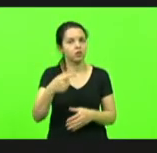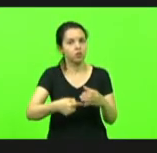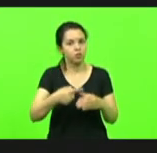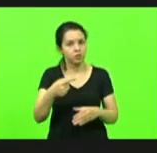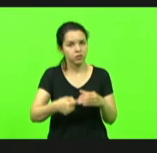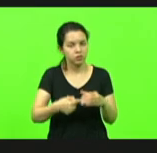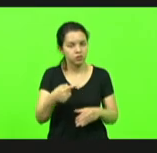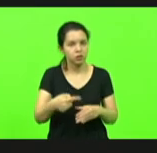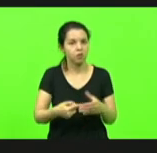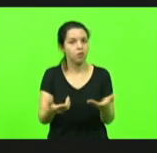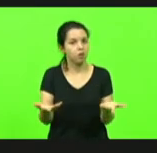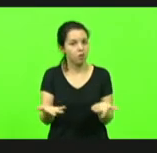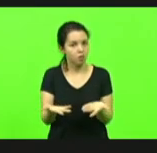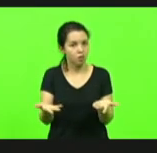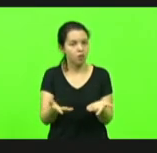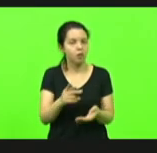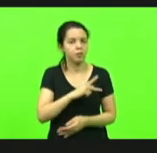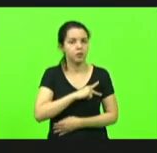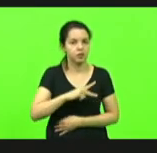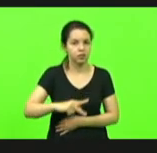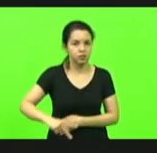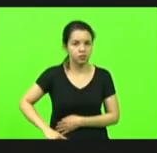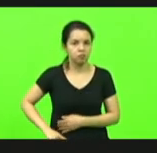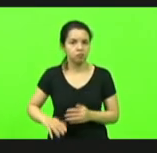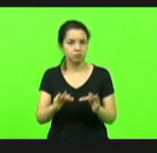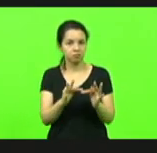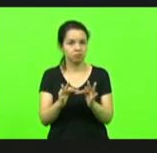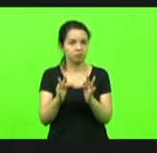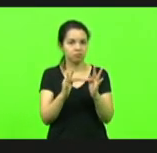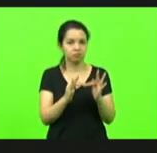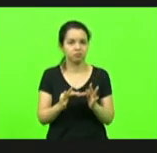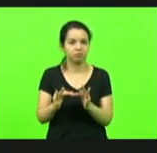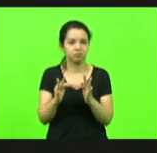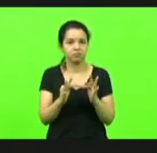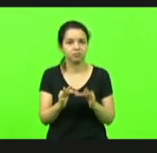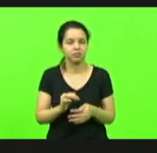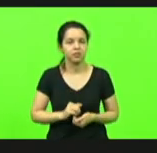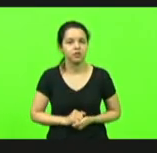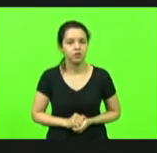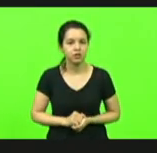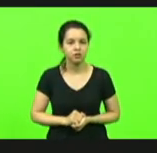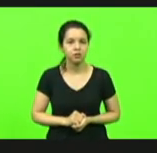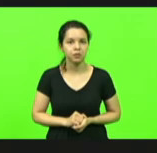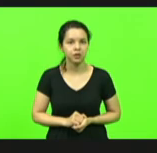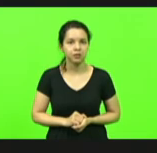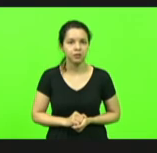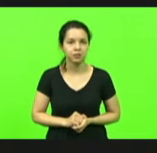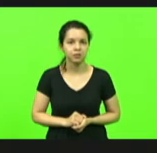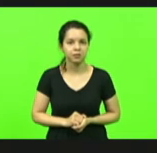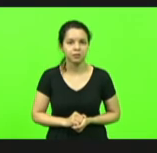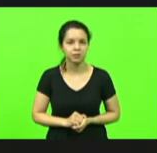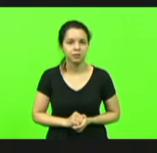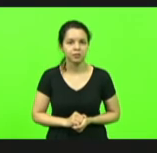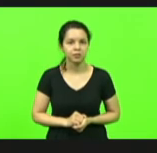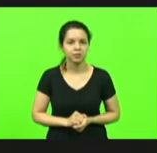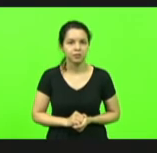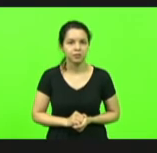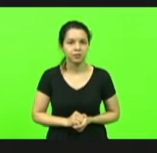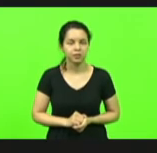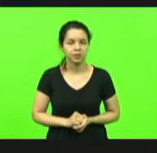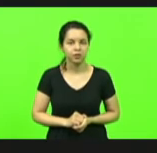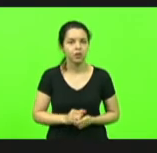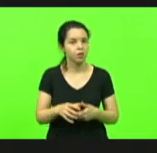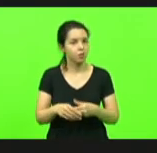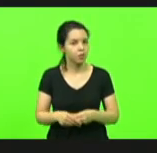que hoje preside a fundação. Com a palavra, Jeane. Boa noite, né? Cumprimentando o